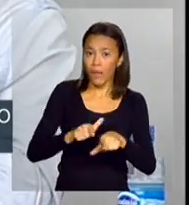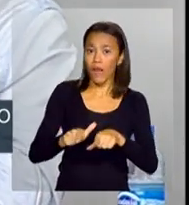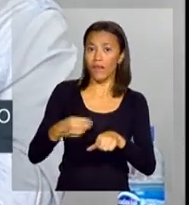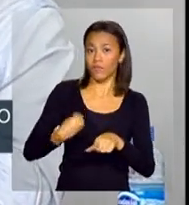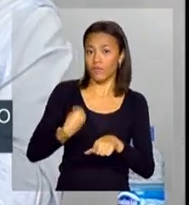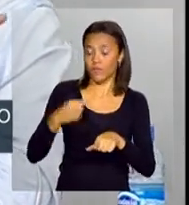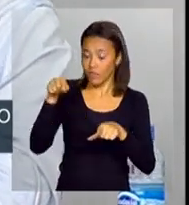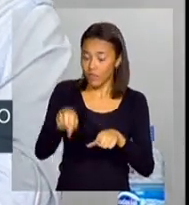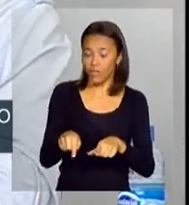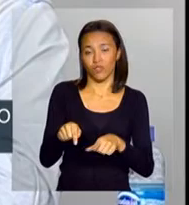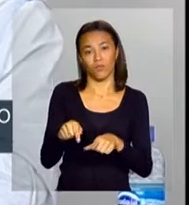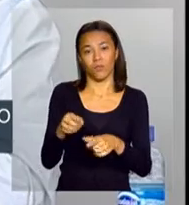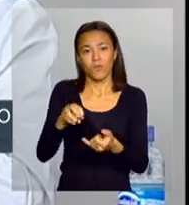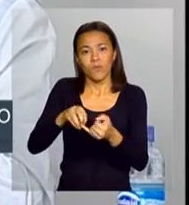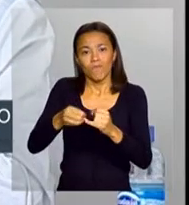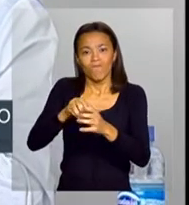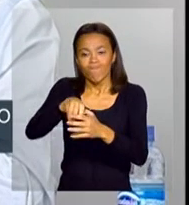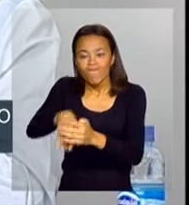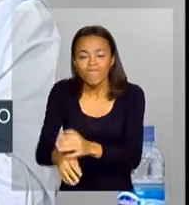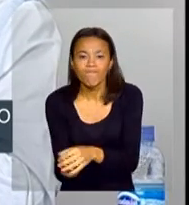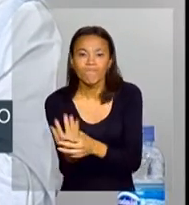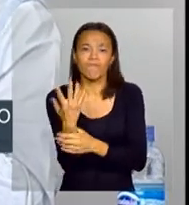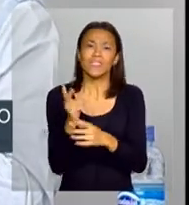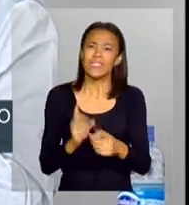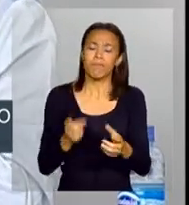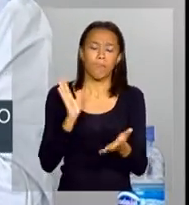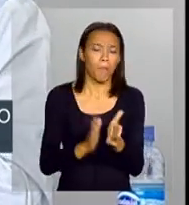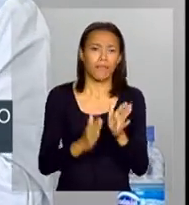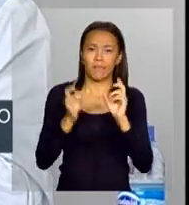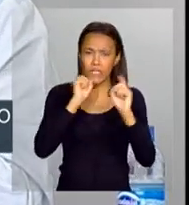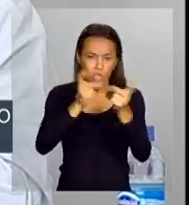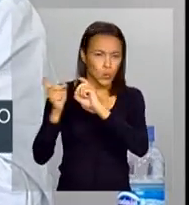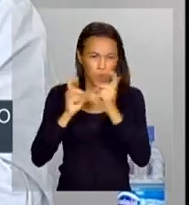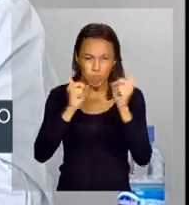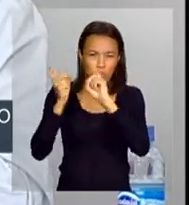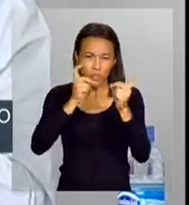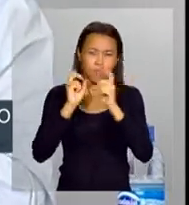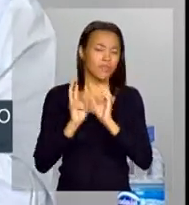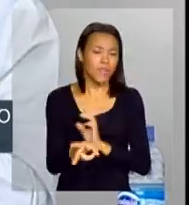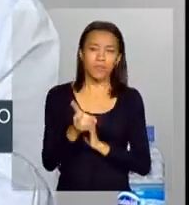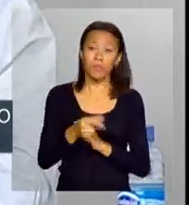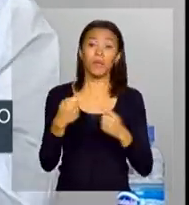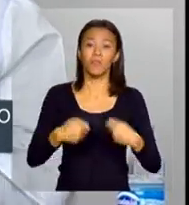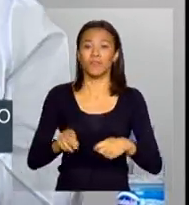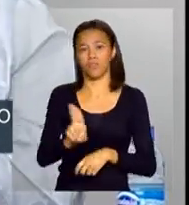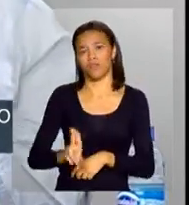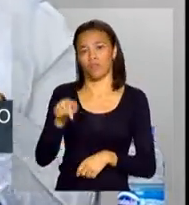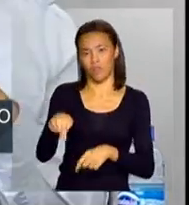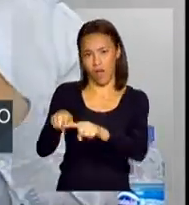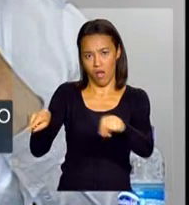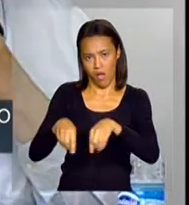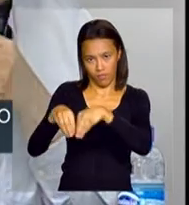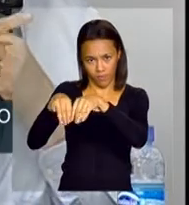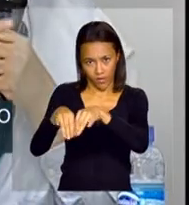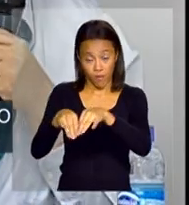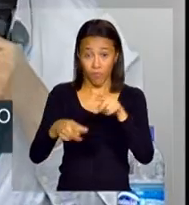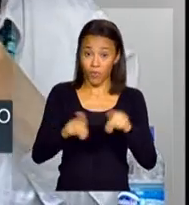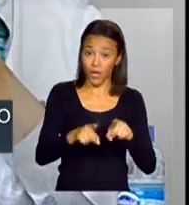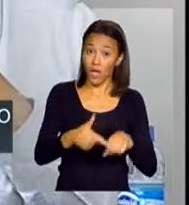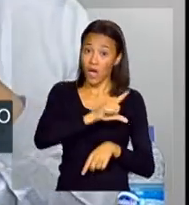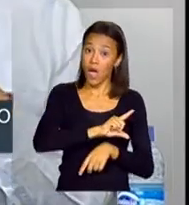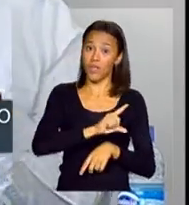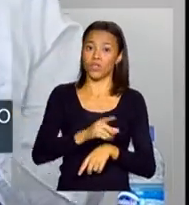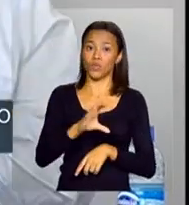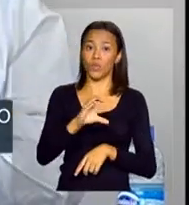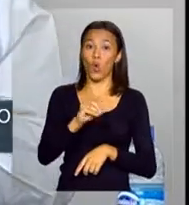pequeno proprietário debateu isso o tempo inteiro. O agricultor familiar debateu isso o tempo inteiro. Quando o código anterior levava situações